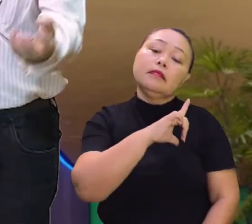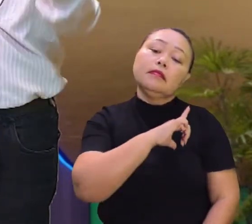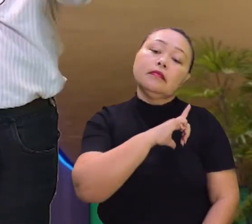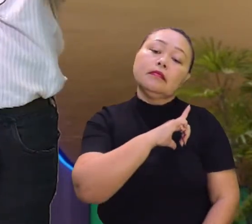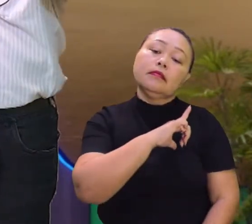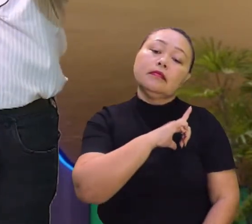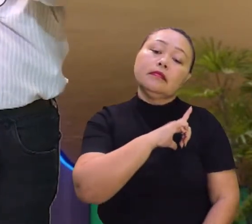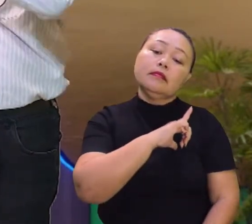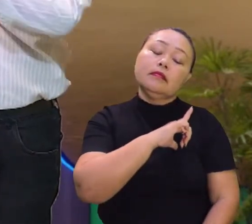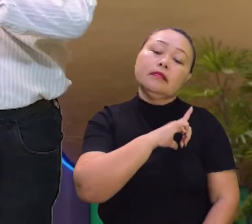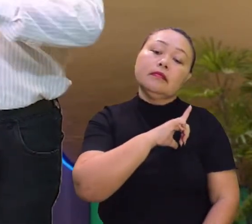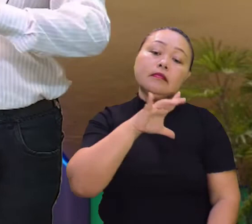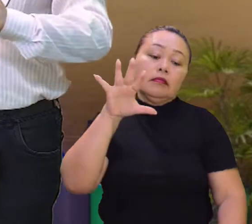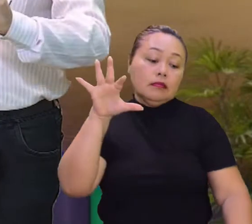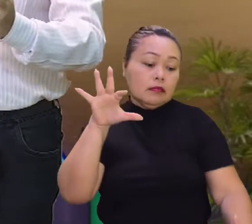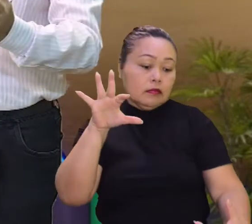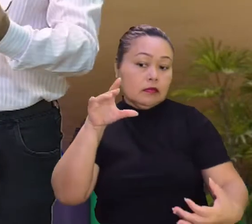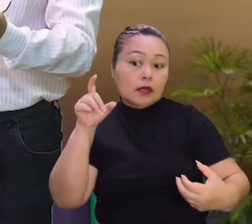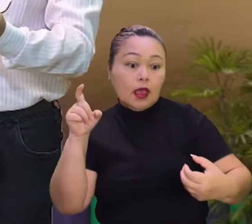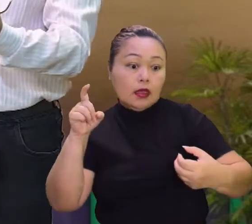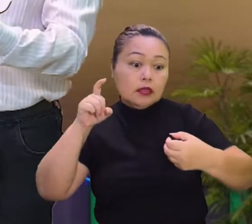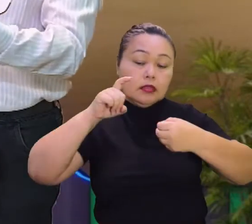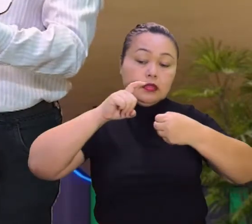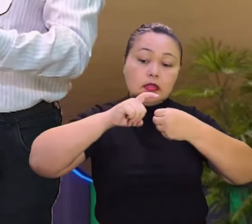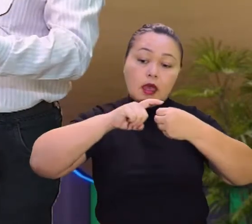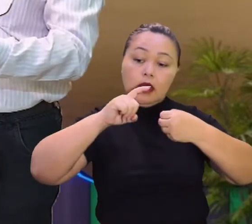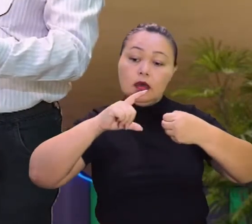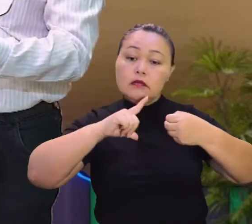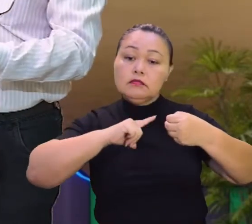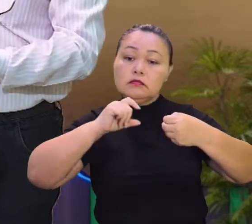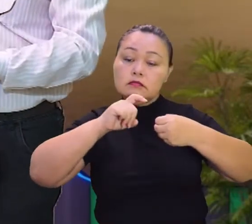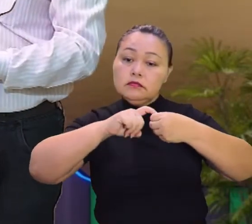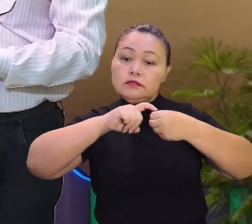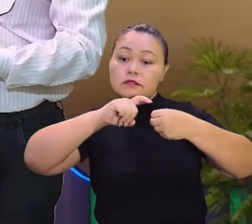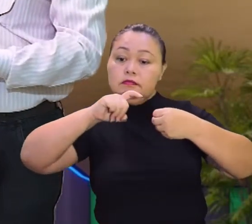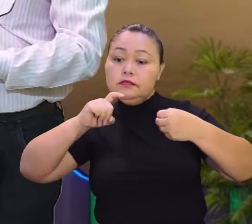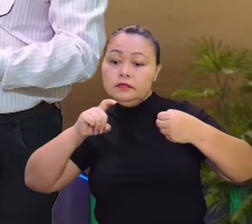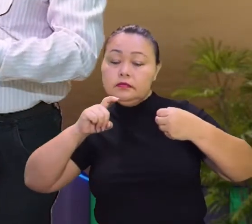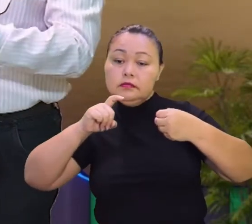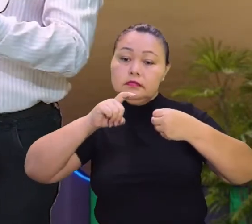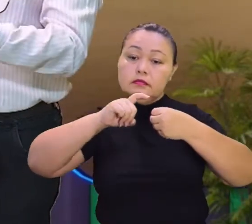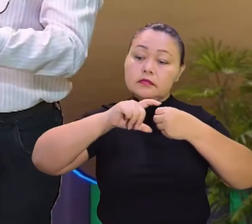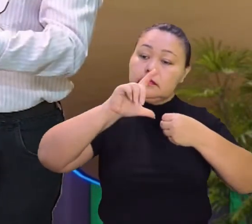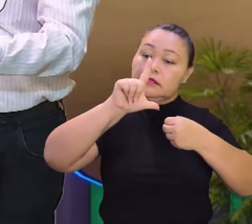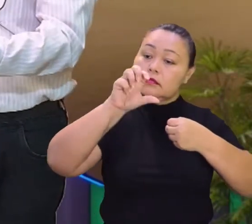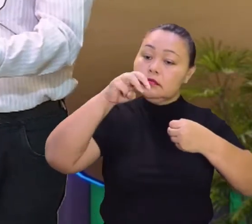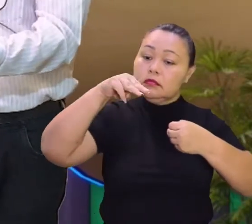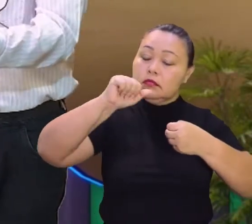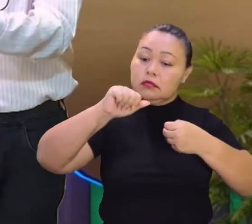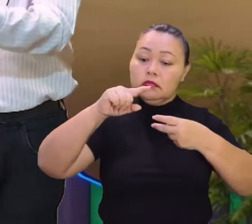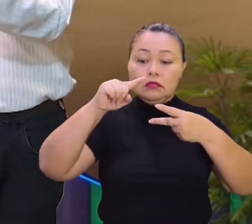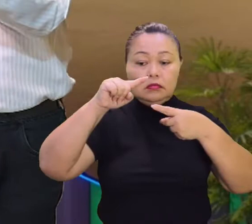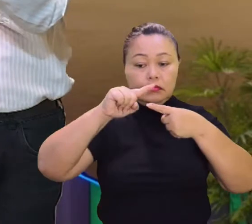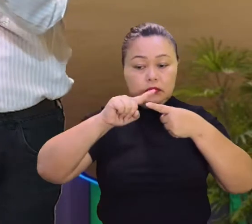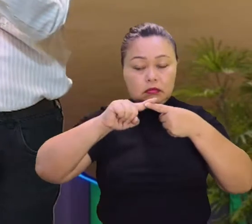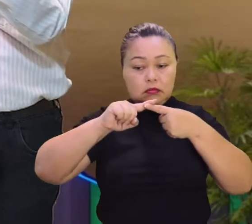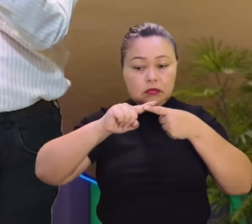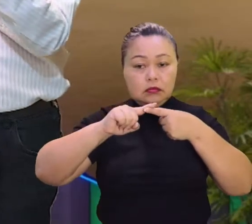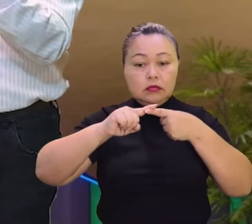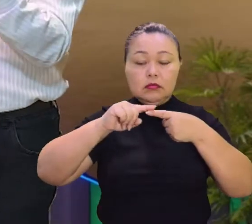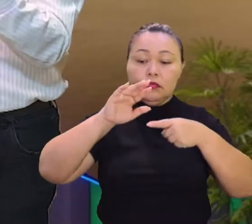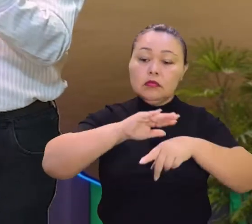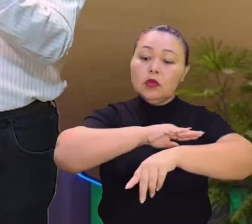questão da interdependência Exatamente. entre os fatores. Muito bem. Fator climático, que interfere